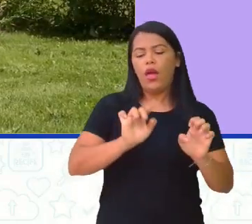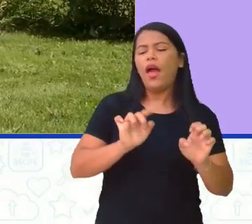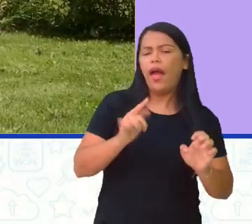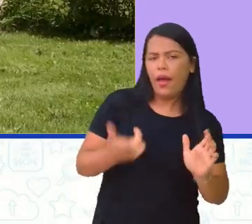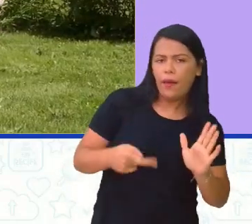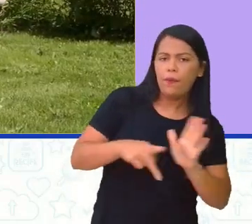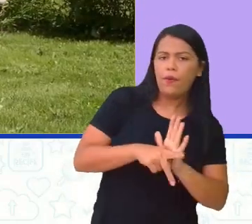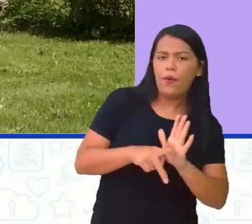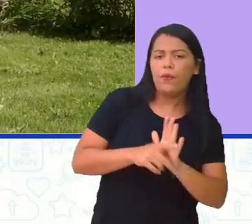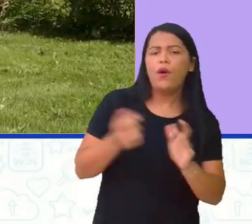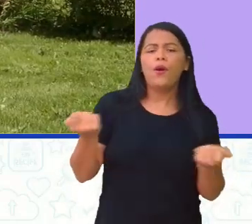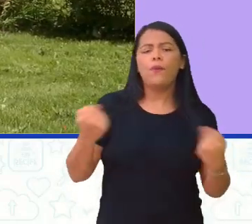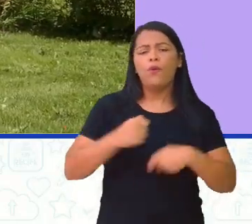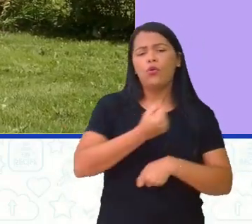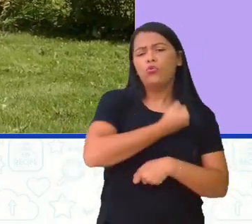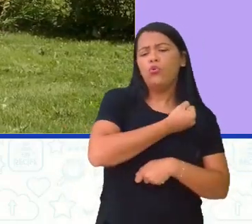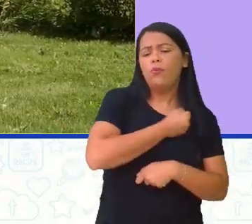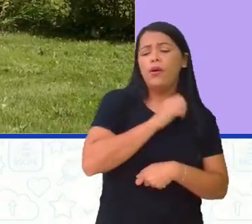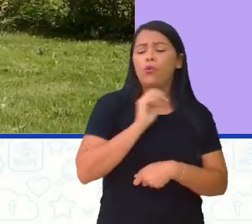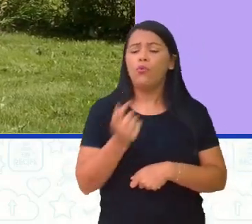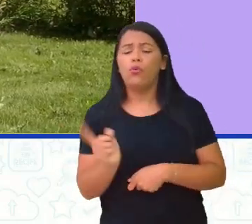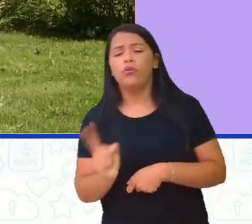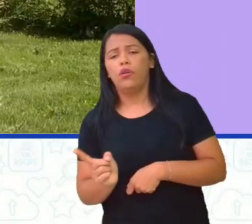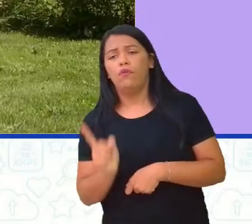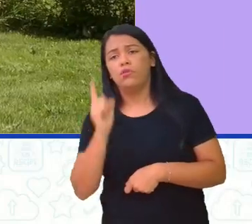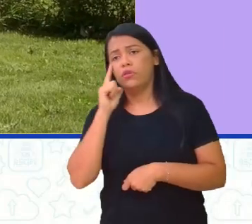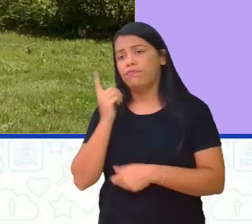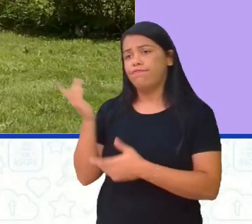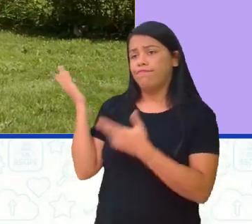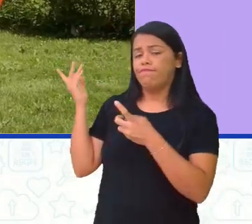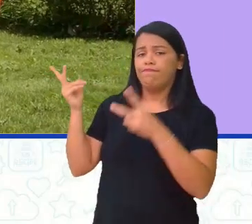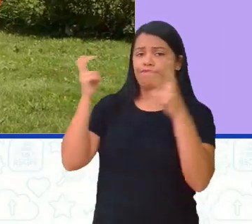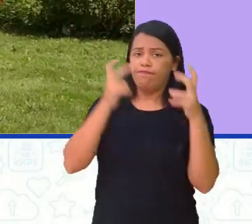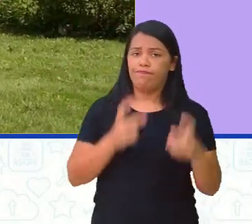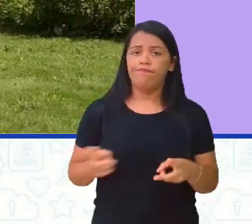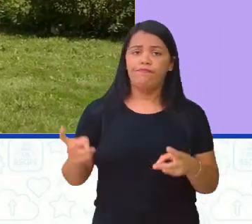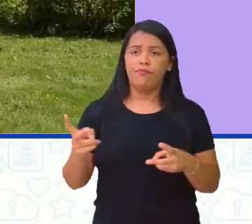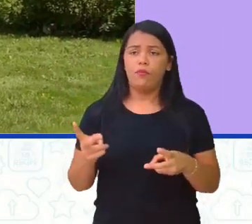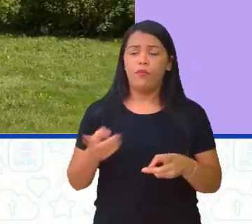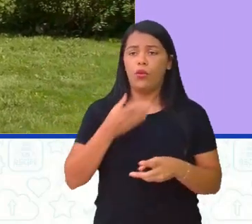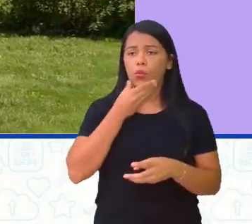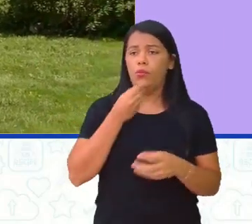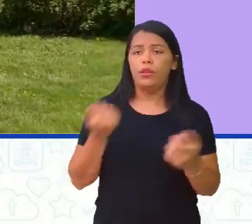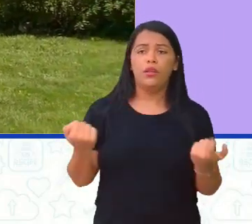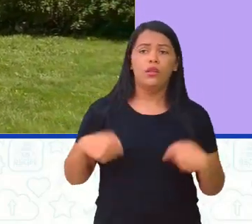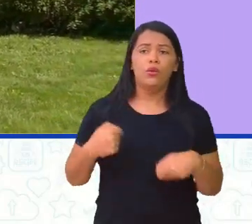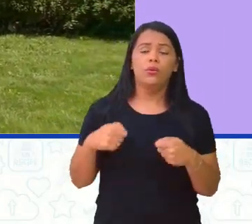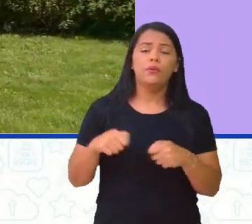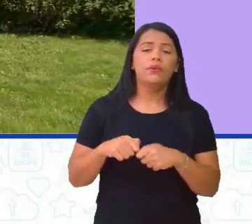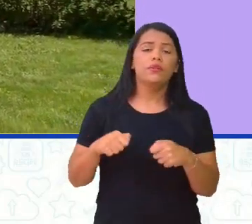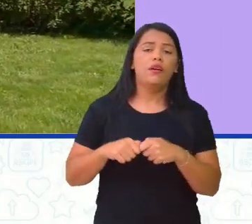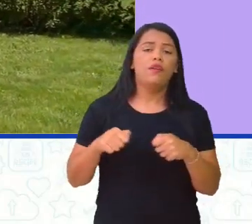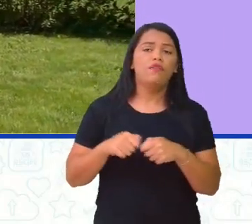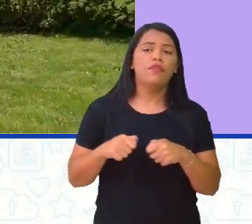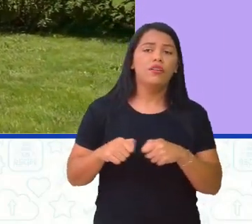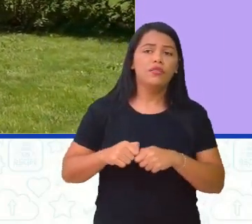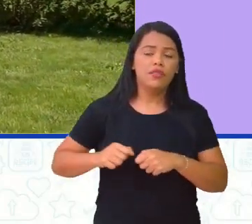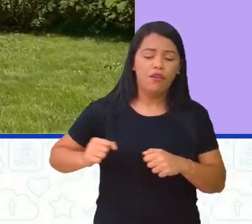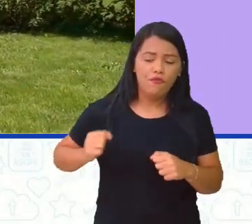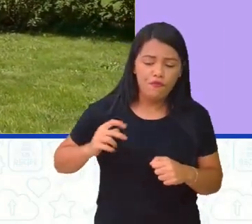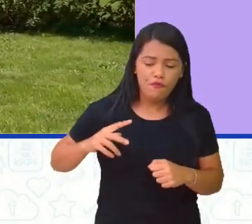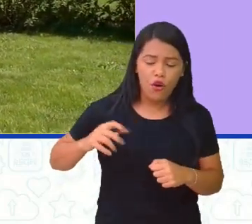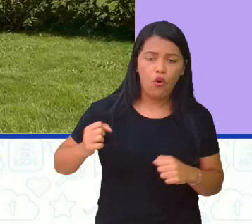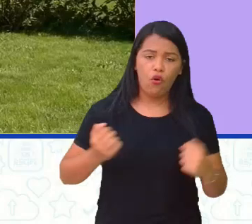equação numérica ou não. Perceba que na gangorra o menino tem que fazer força para subir e a menina agora